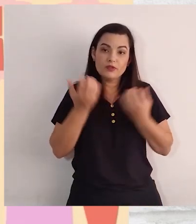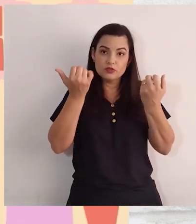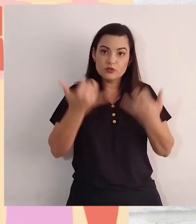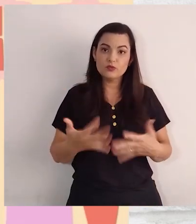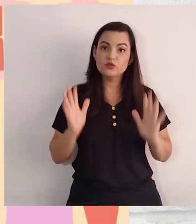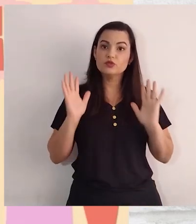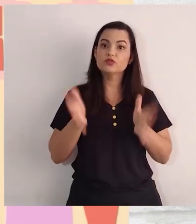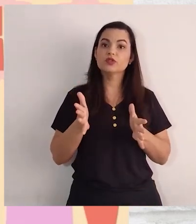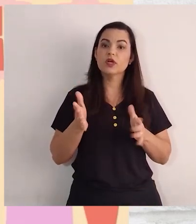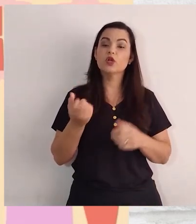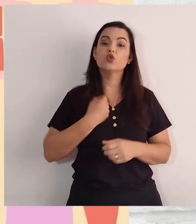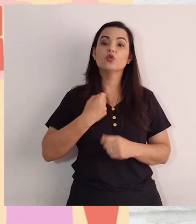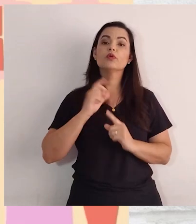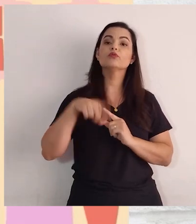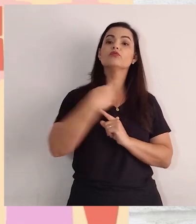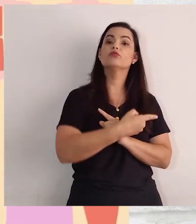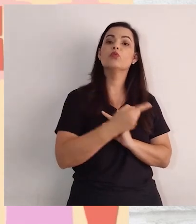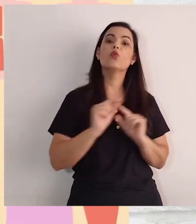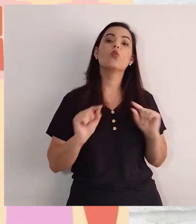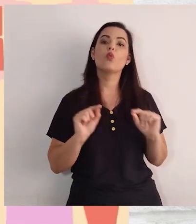número?